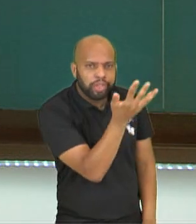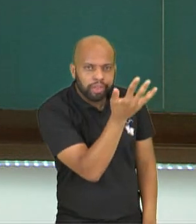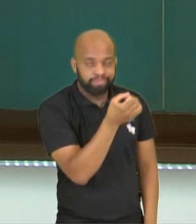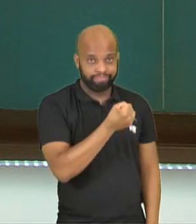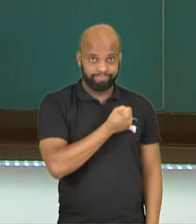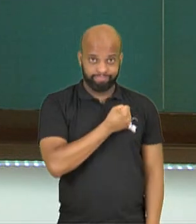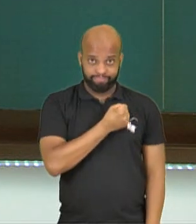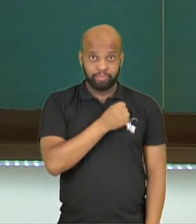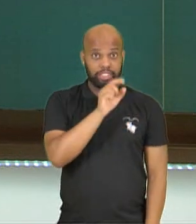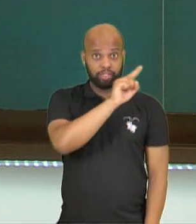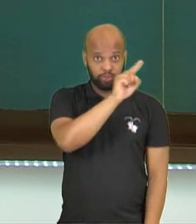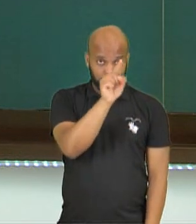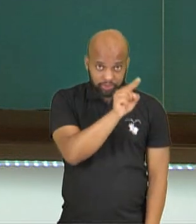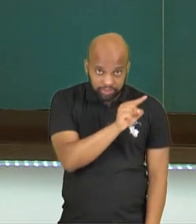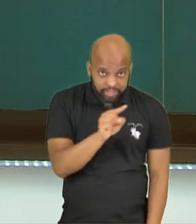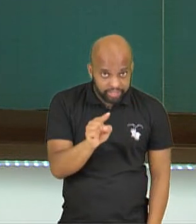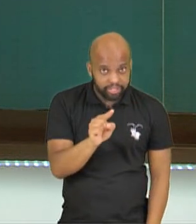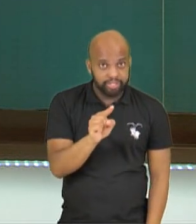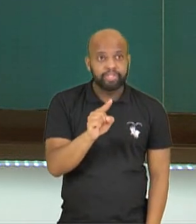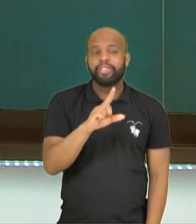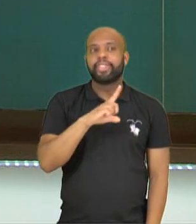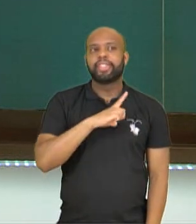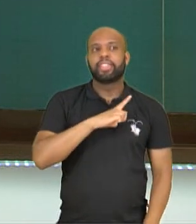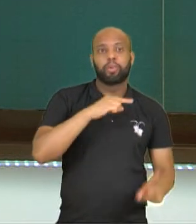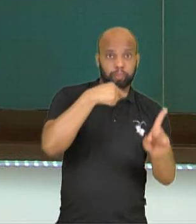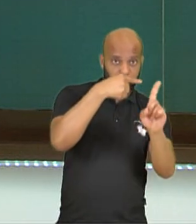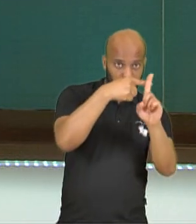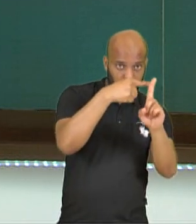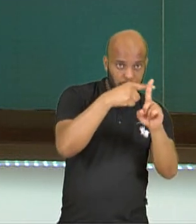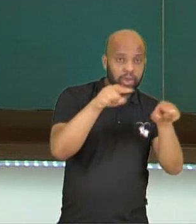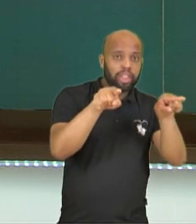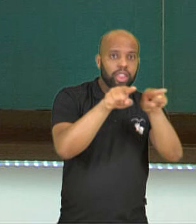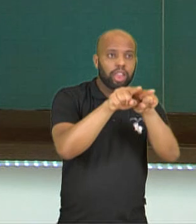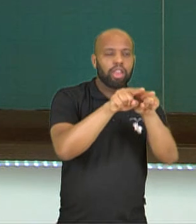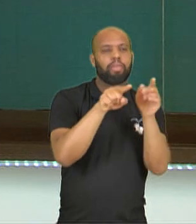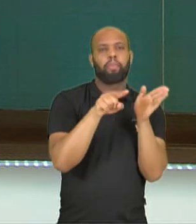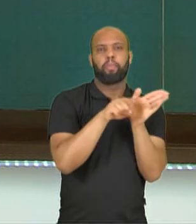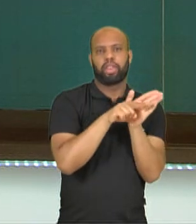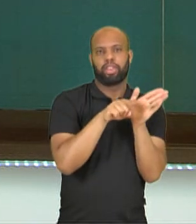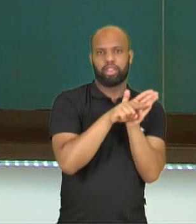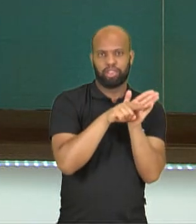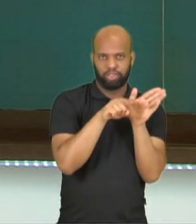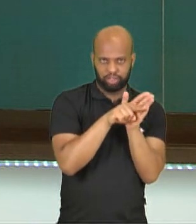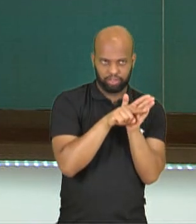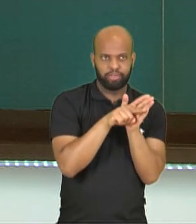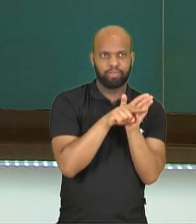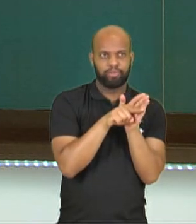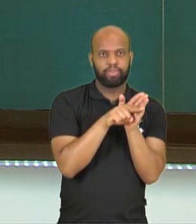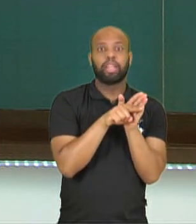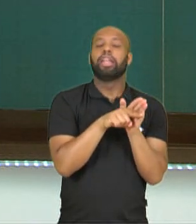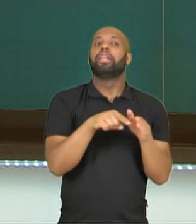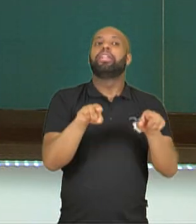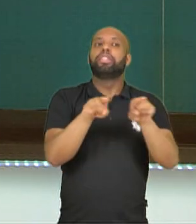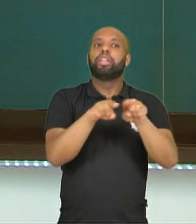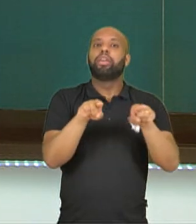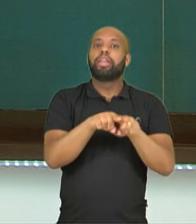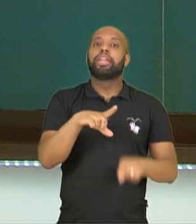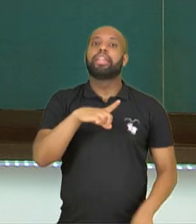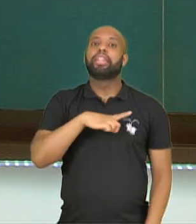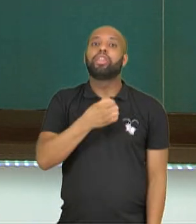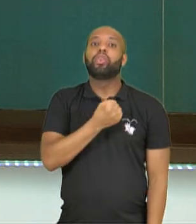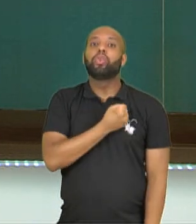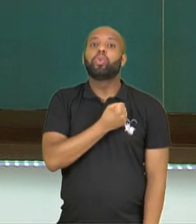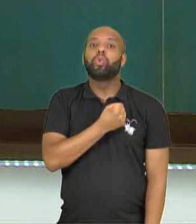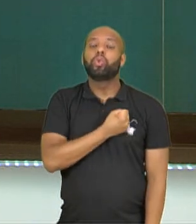os números inteiros, que entra positivo e negativo, entra os sinais aí. Aí temos números